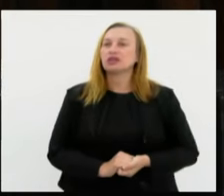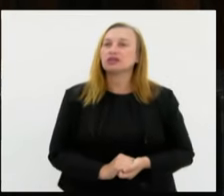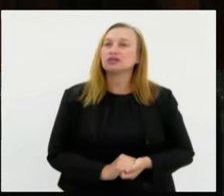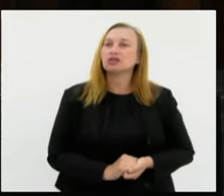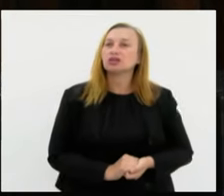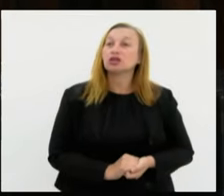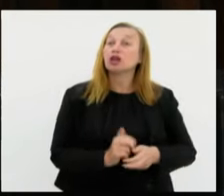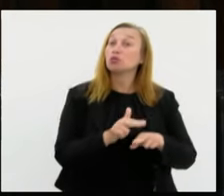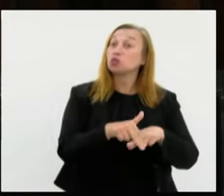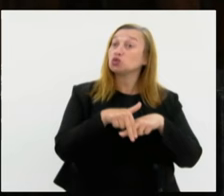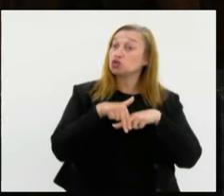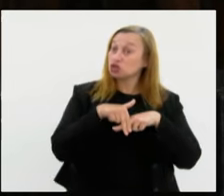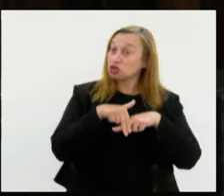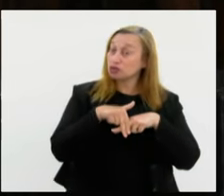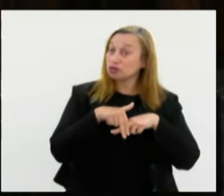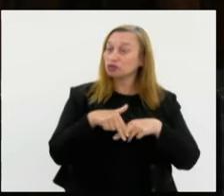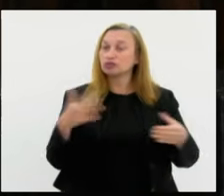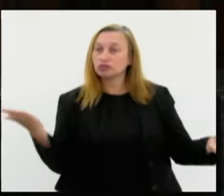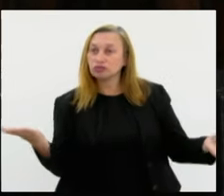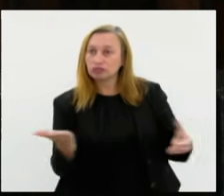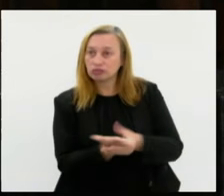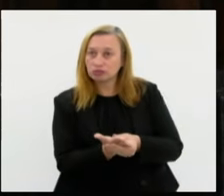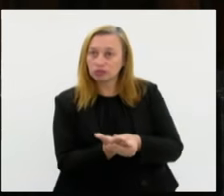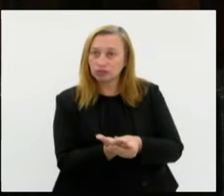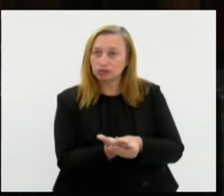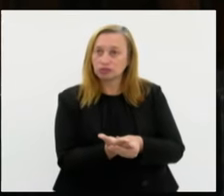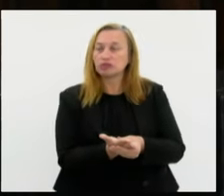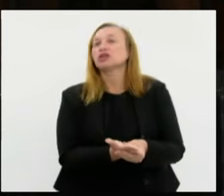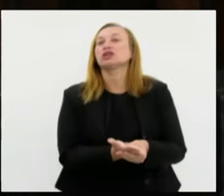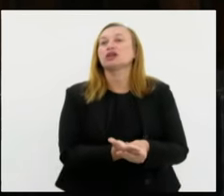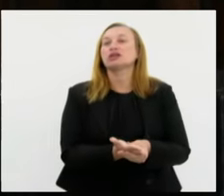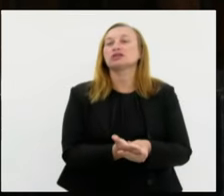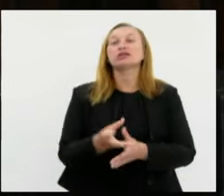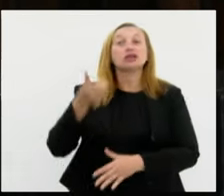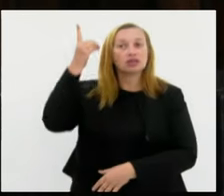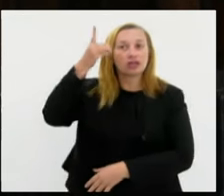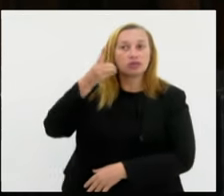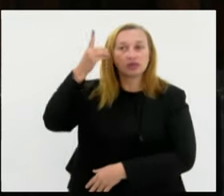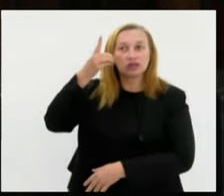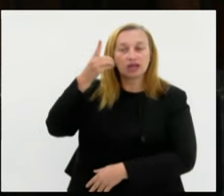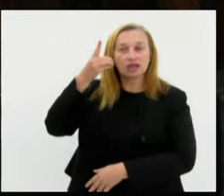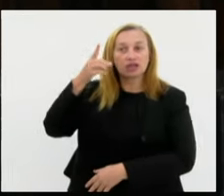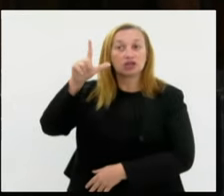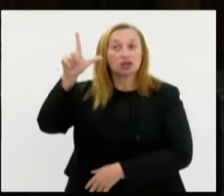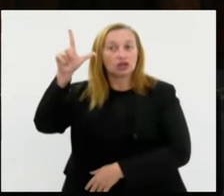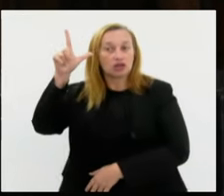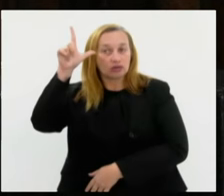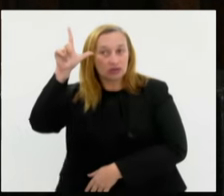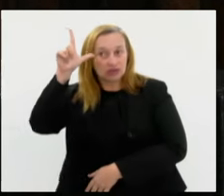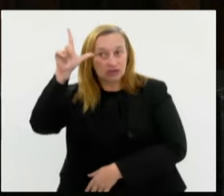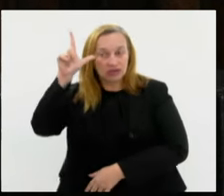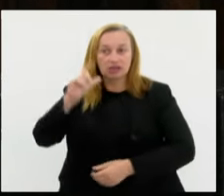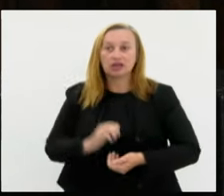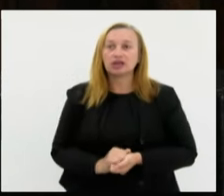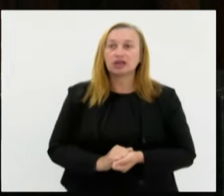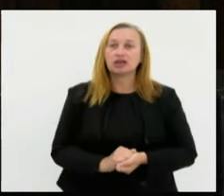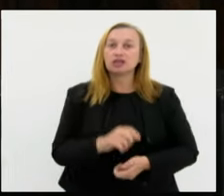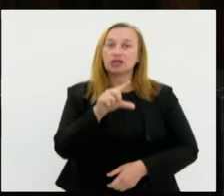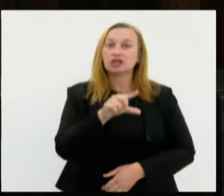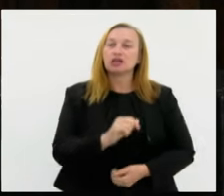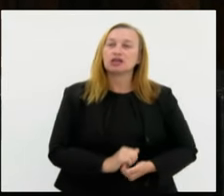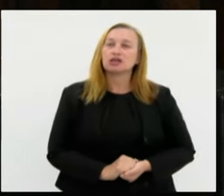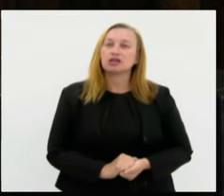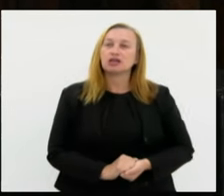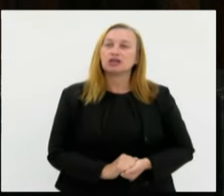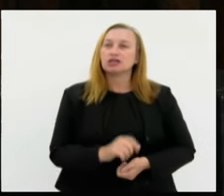razão do mandato da deputada Lucinha. Essa decisão monocrática, como eu disse anteriormente,